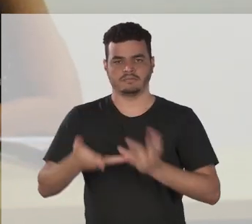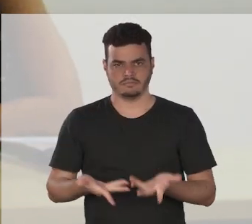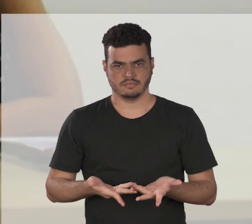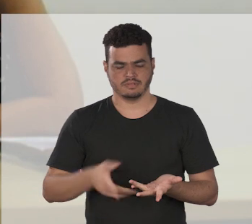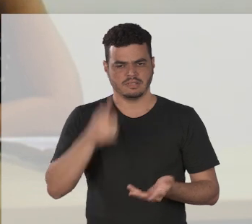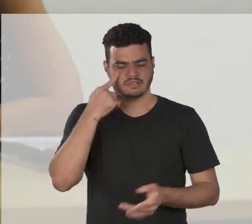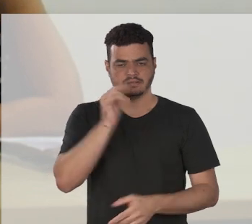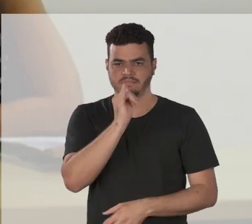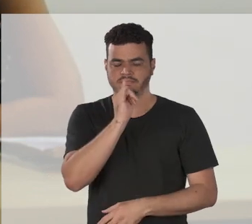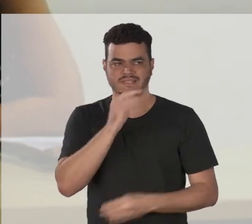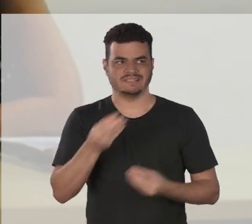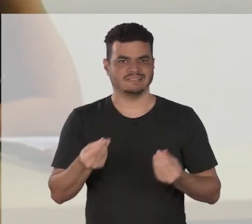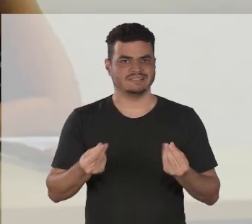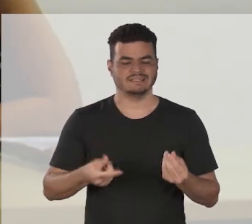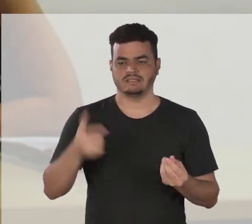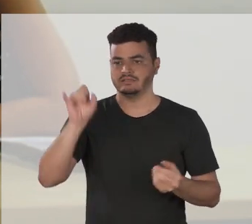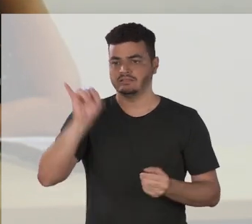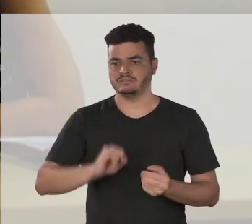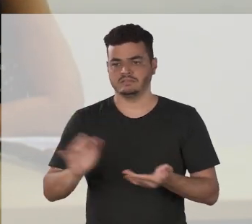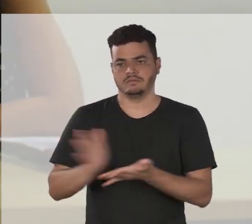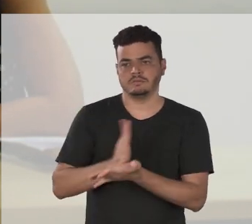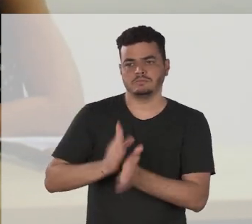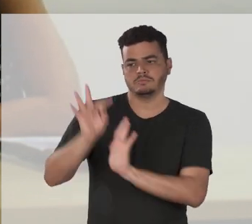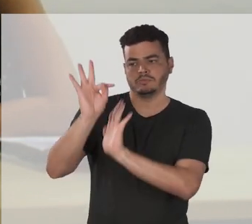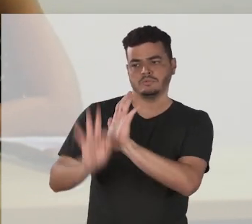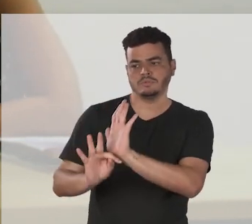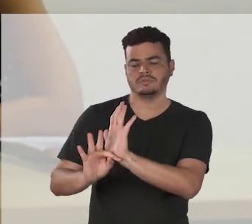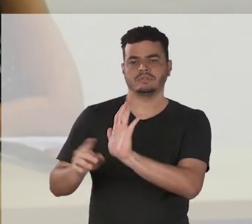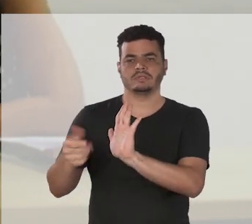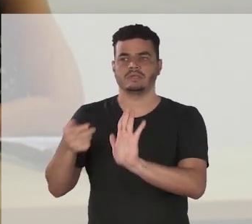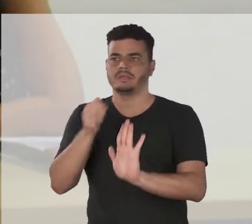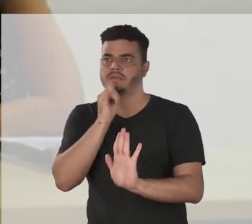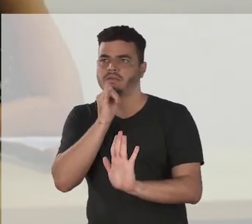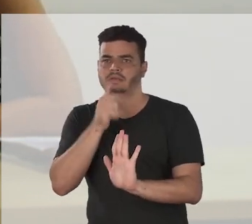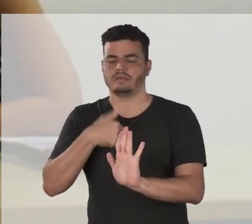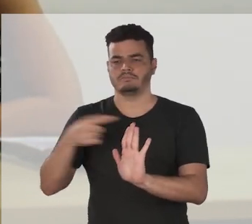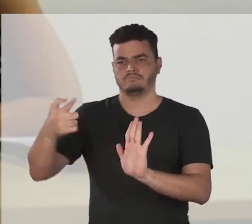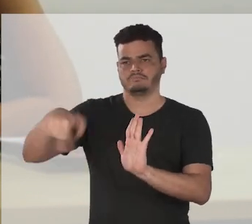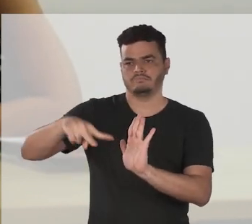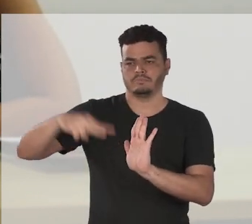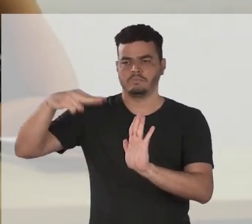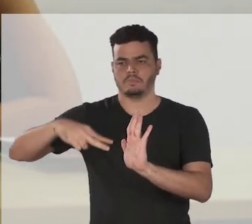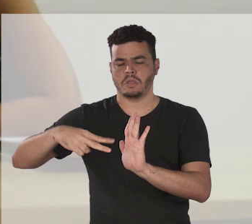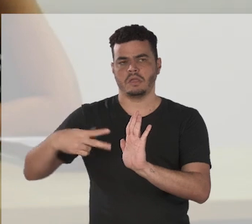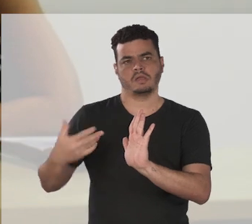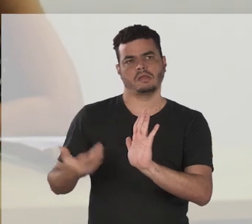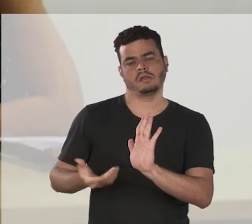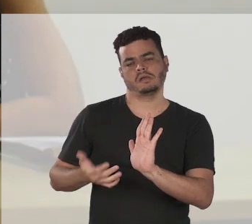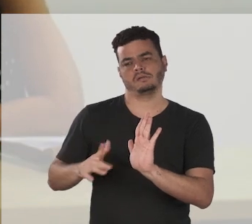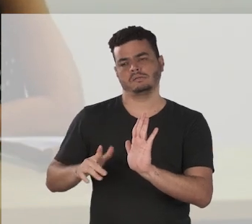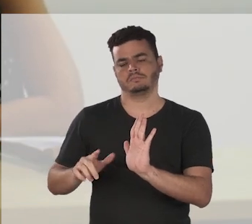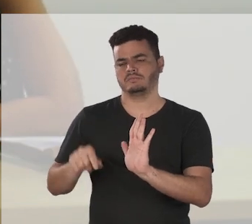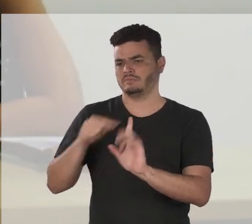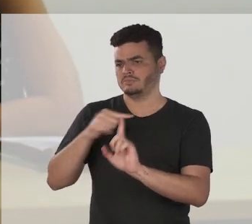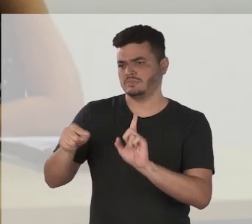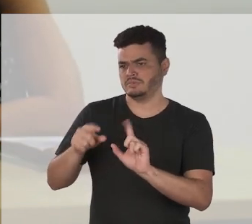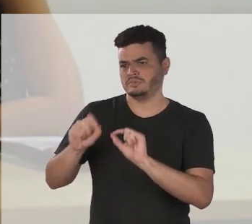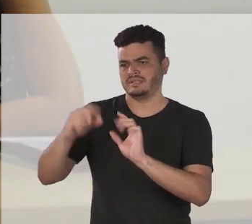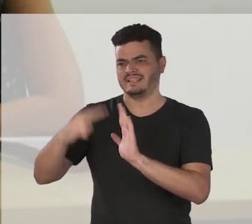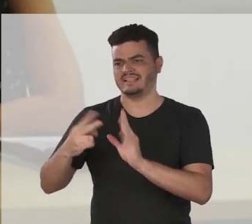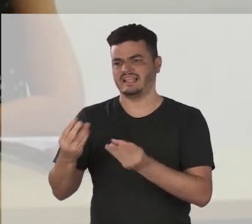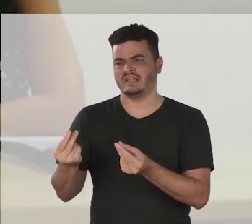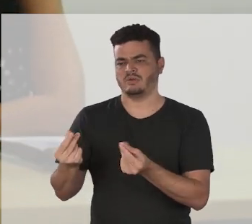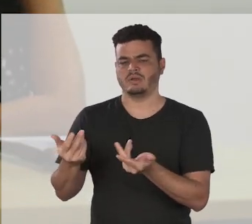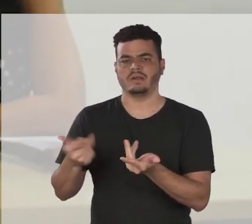de certos textos que por aí agora não se leem ou que não